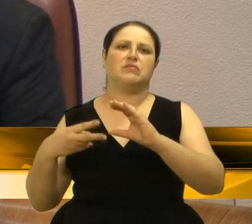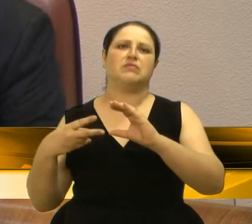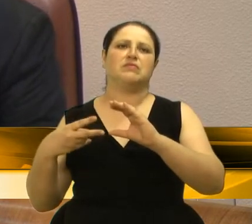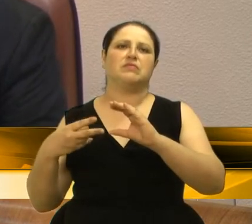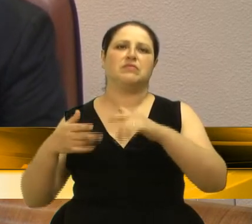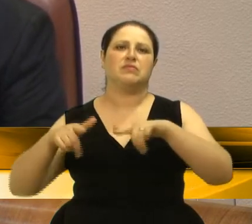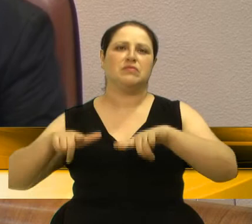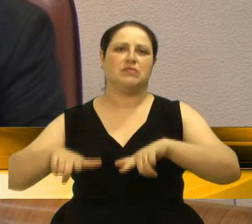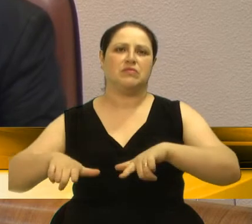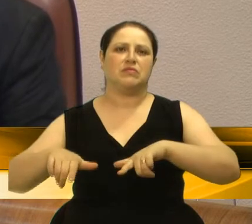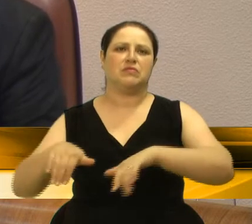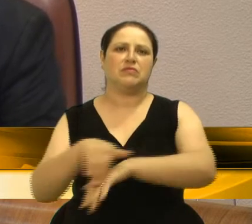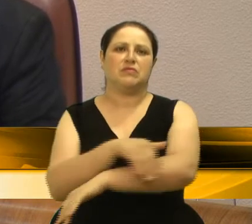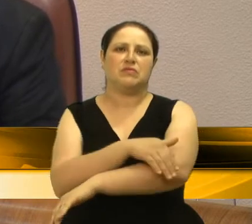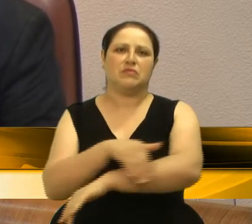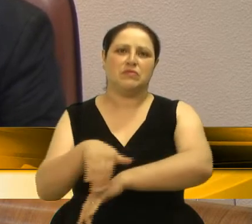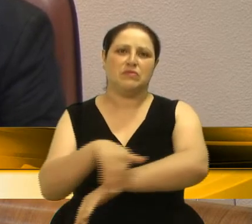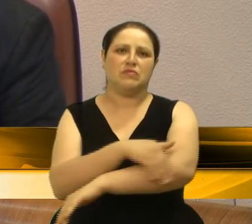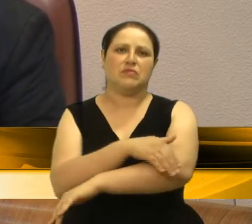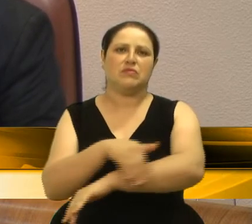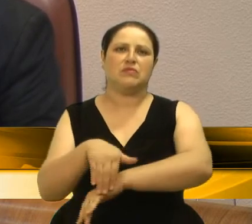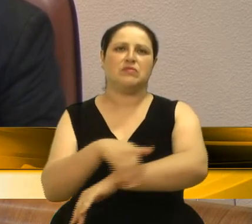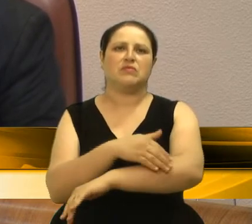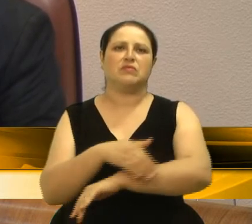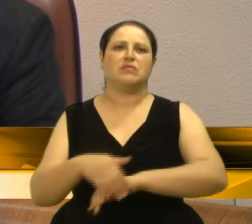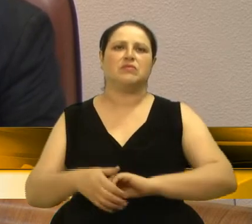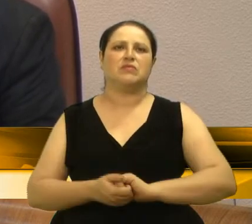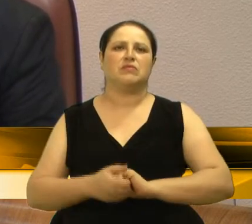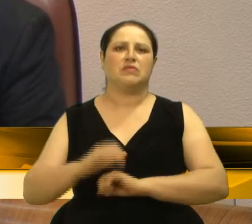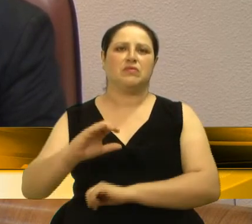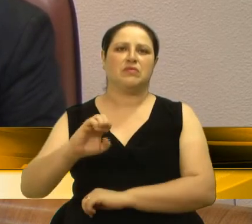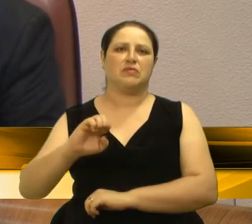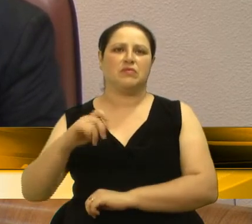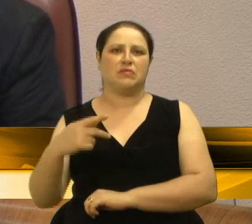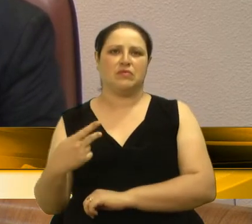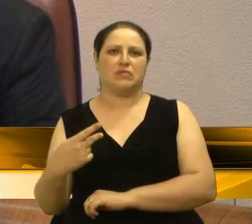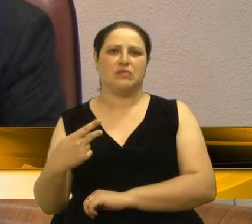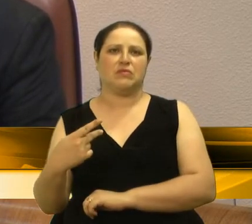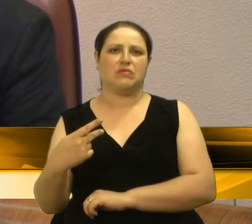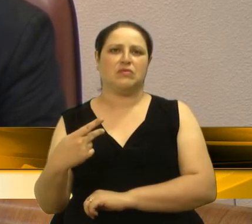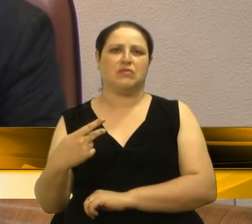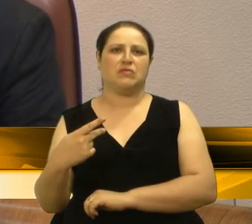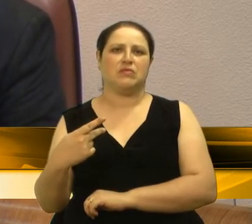número 1323, bairro Exposição, CEP